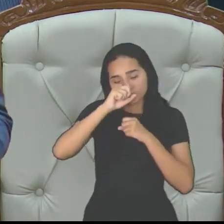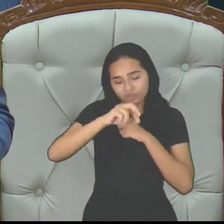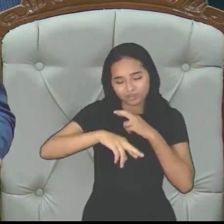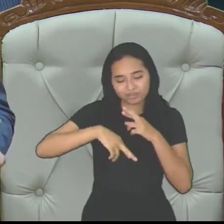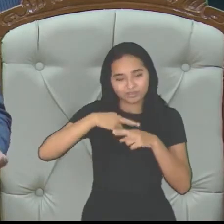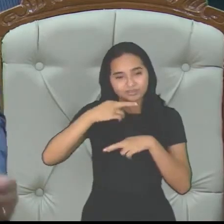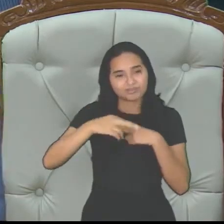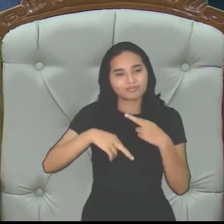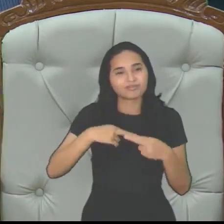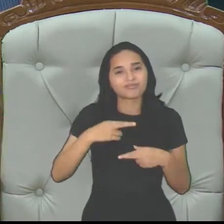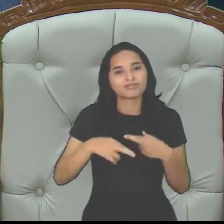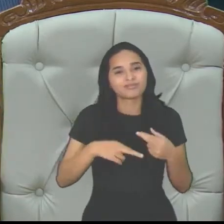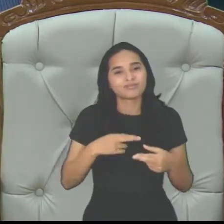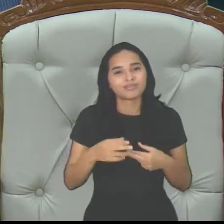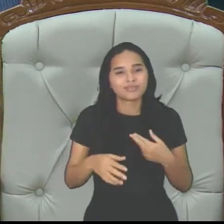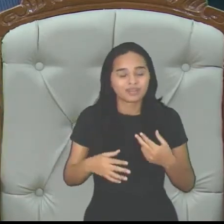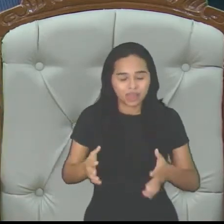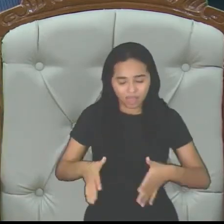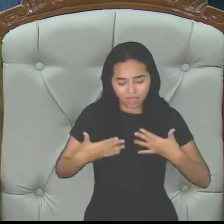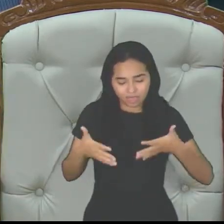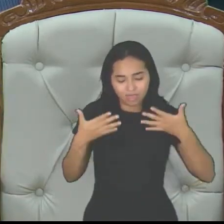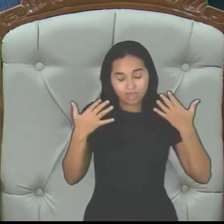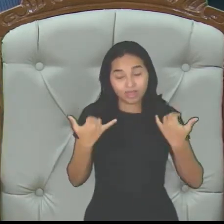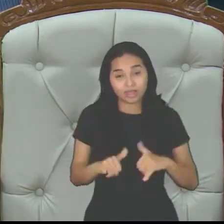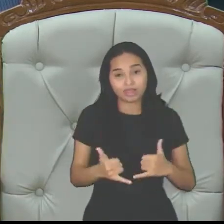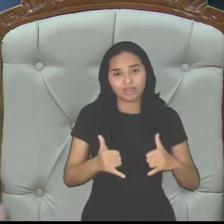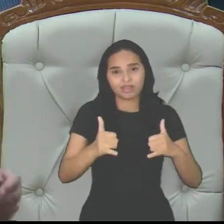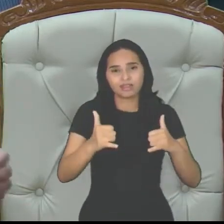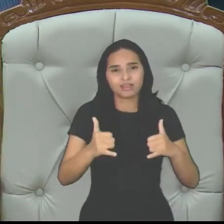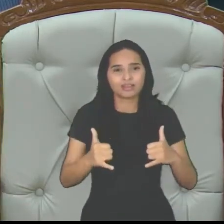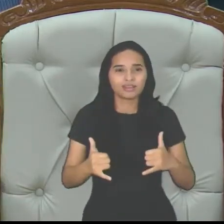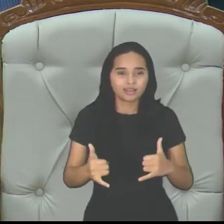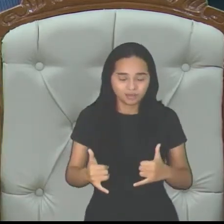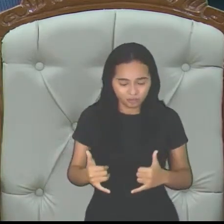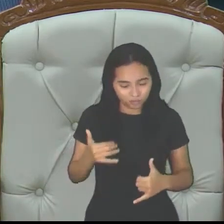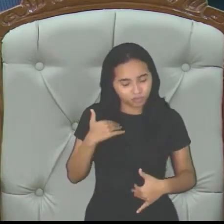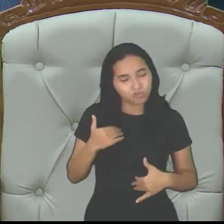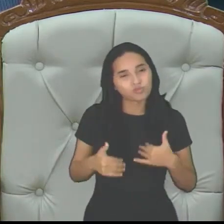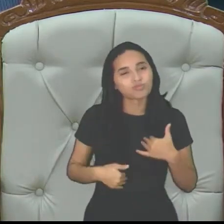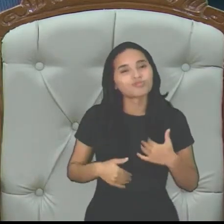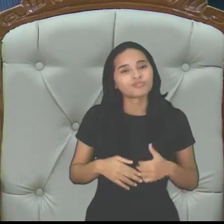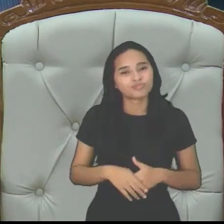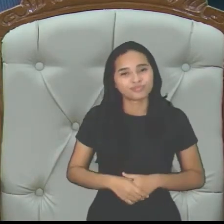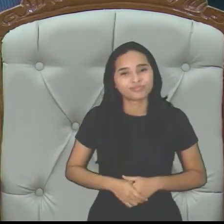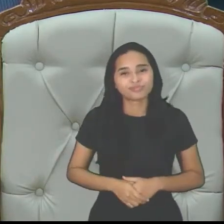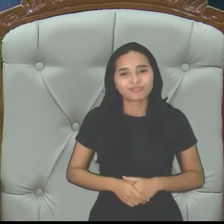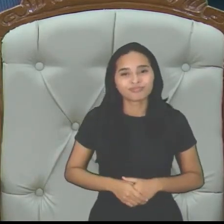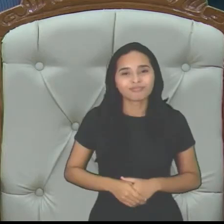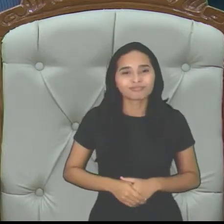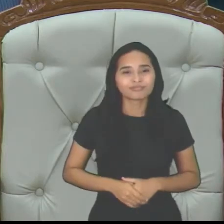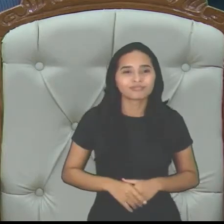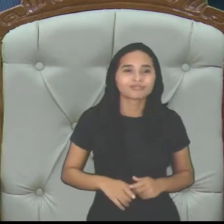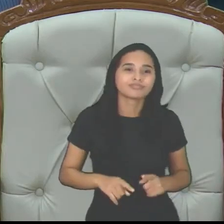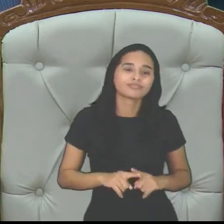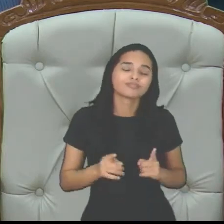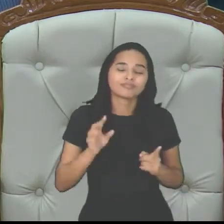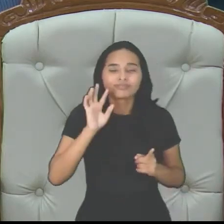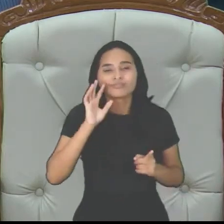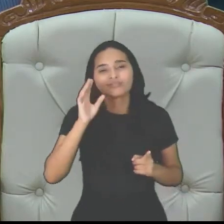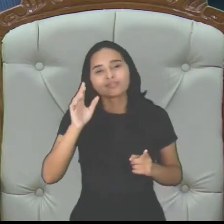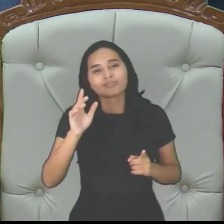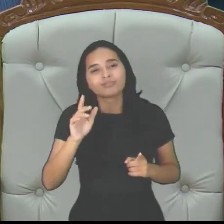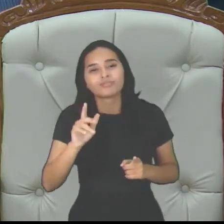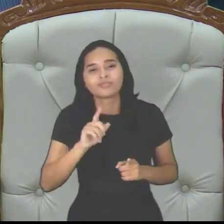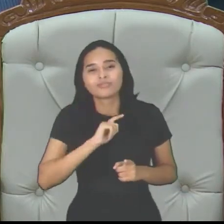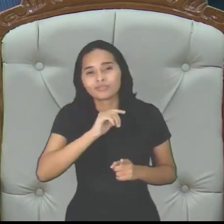forças, potencializar o mecanismo do nosso corpo. Mas acontece que tem gente